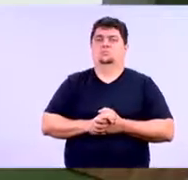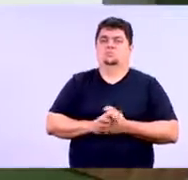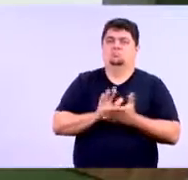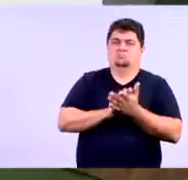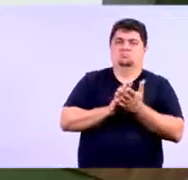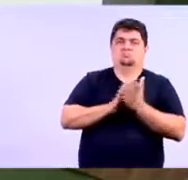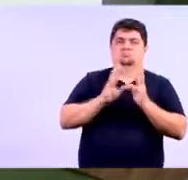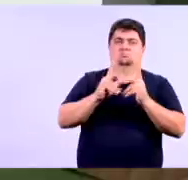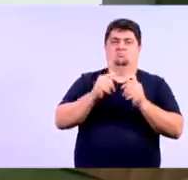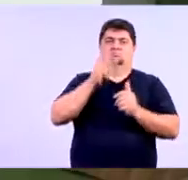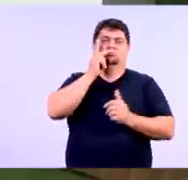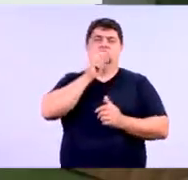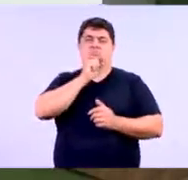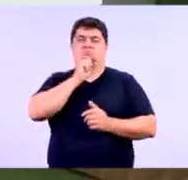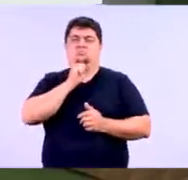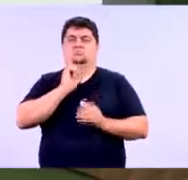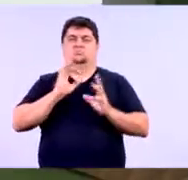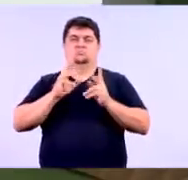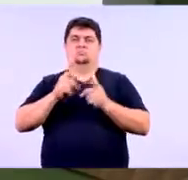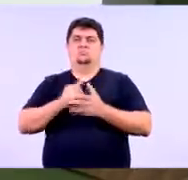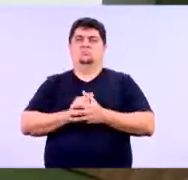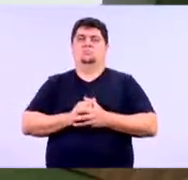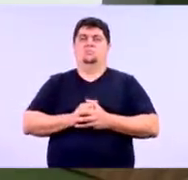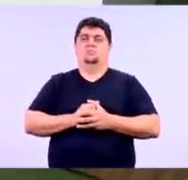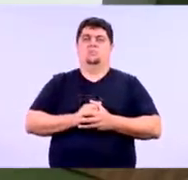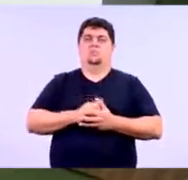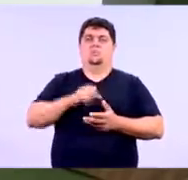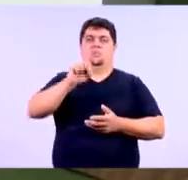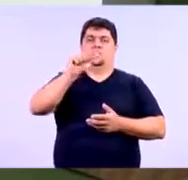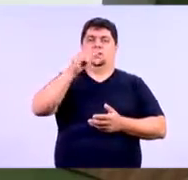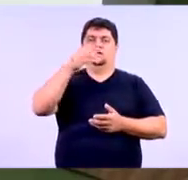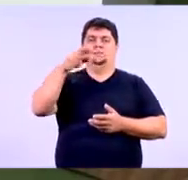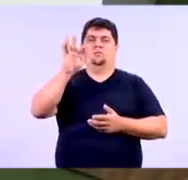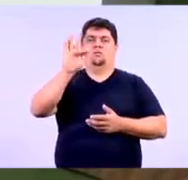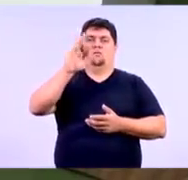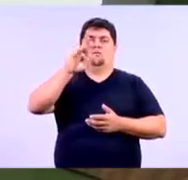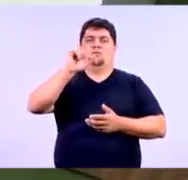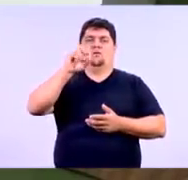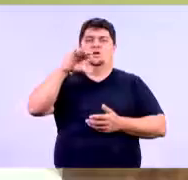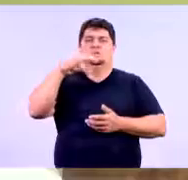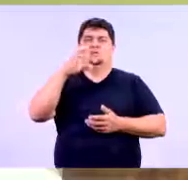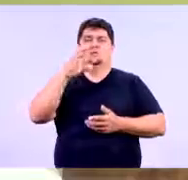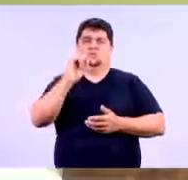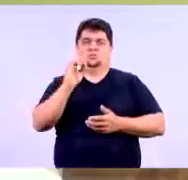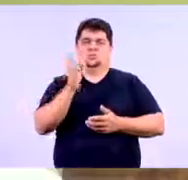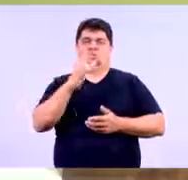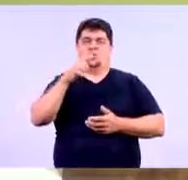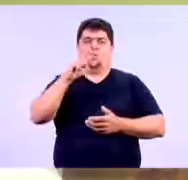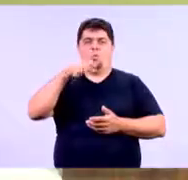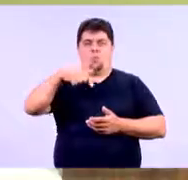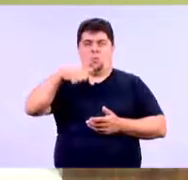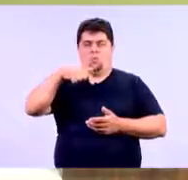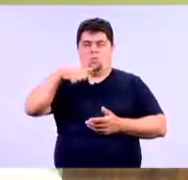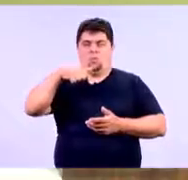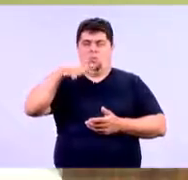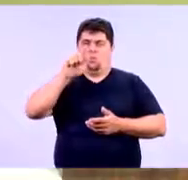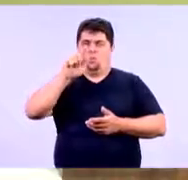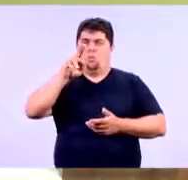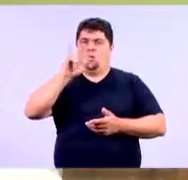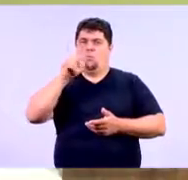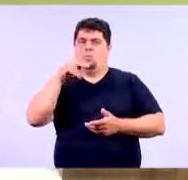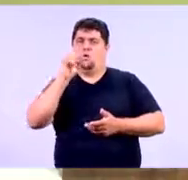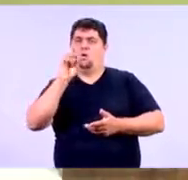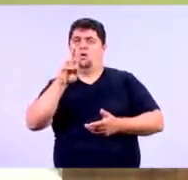Velho. E Presidente Médici todas, e São Francisco do Guaporé, que mandou também agora a quarta, também tá certo. Parabéns aí para